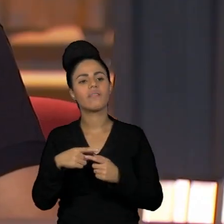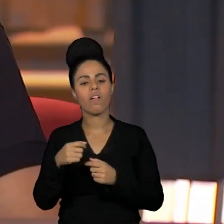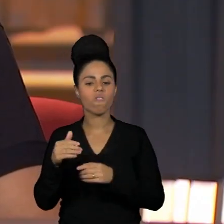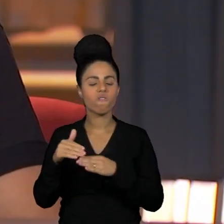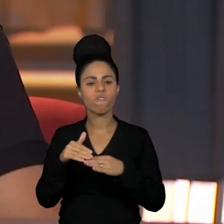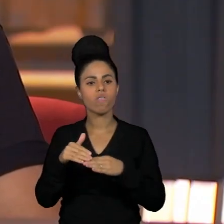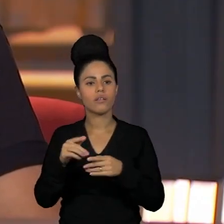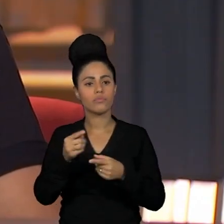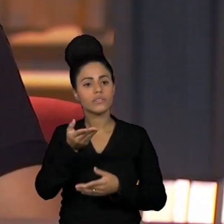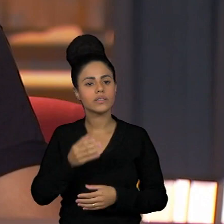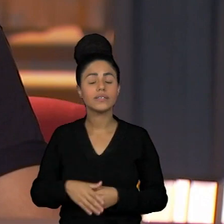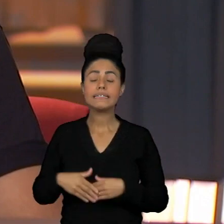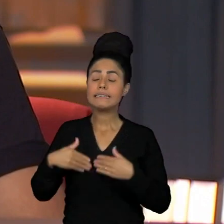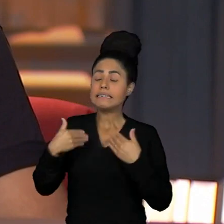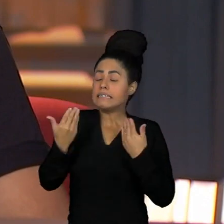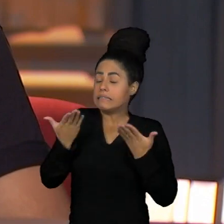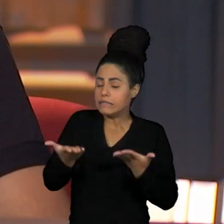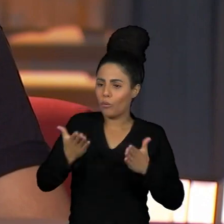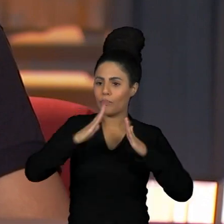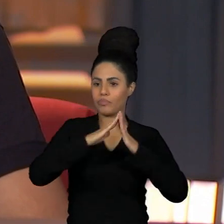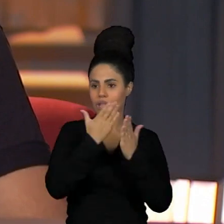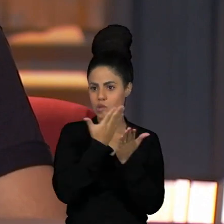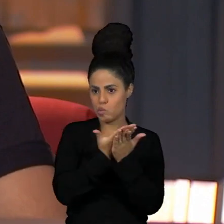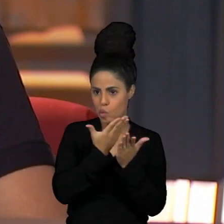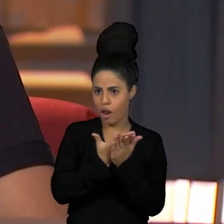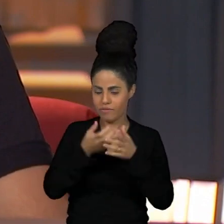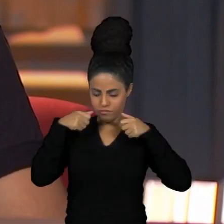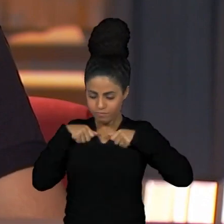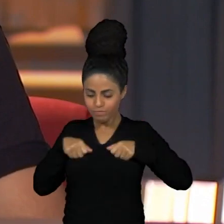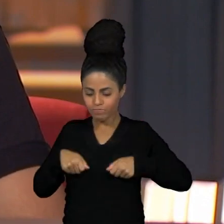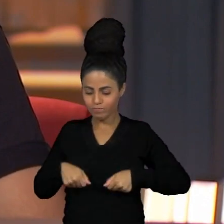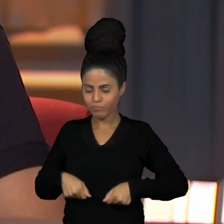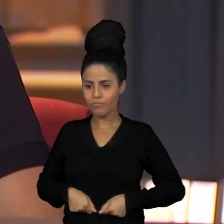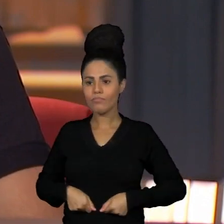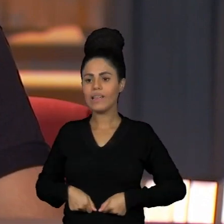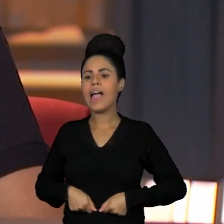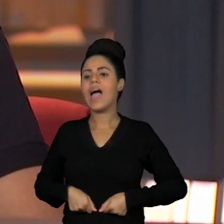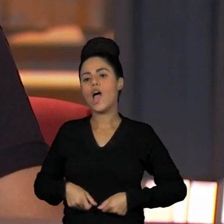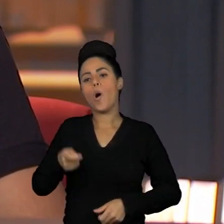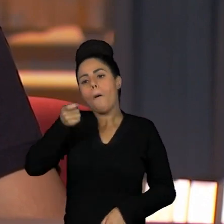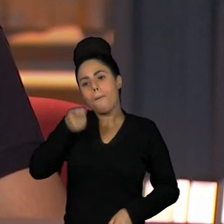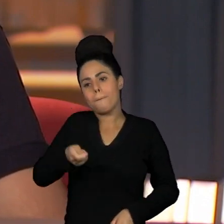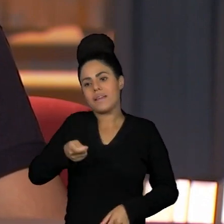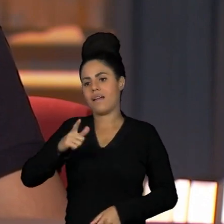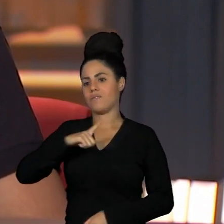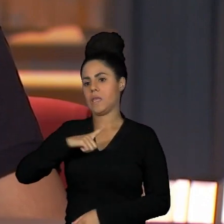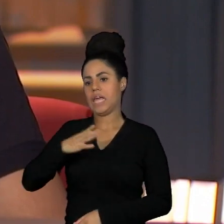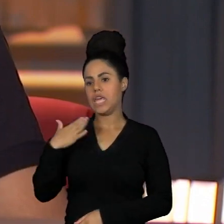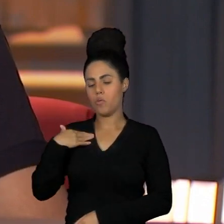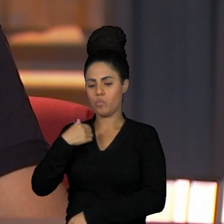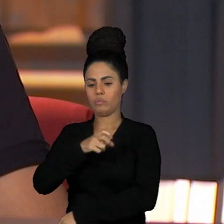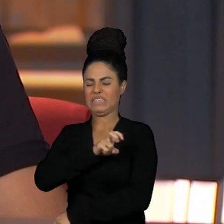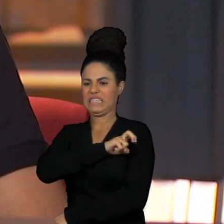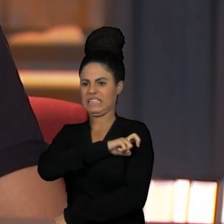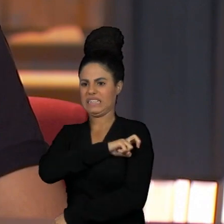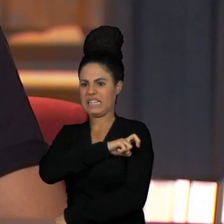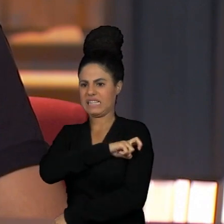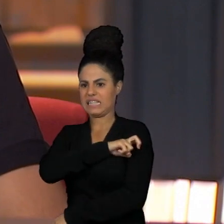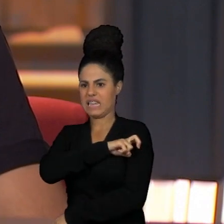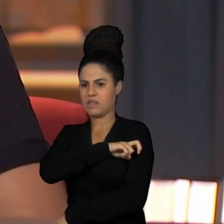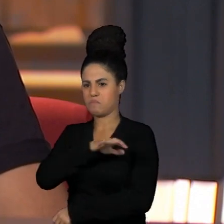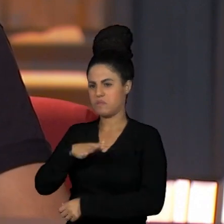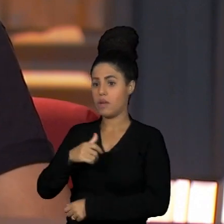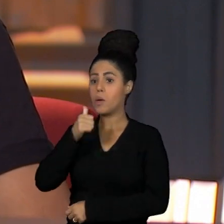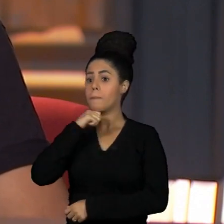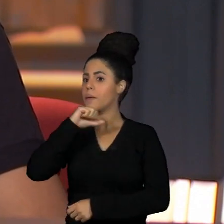nessa escola era obrigatório ter uniforme escolar. Né? Eu estava na 5ª série. E minha